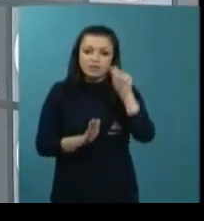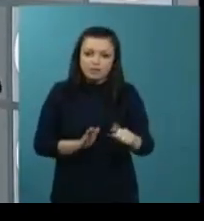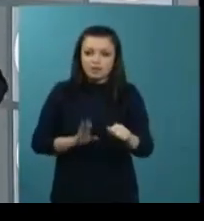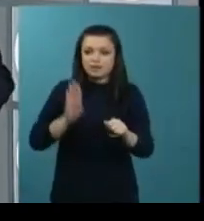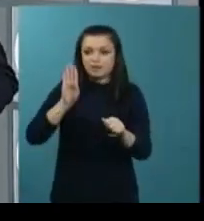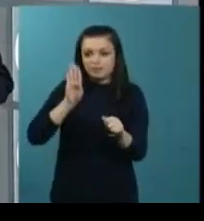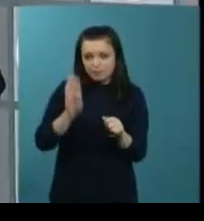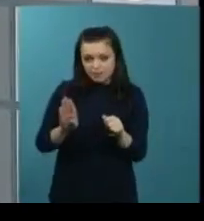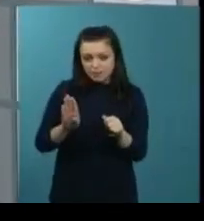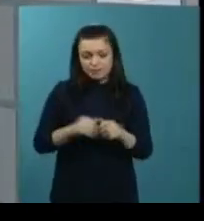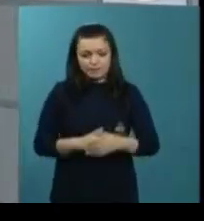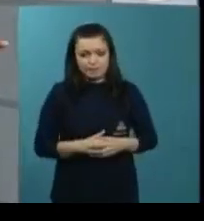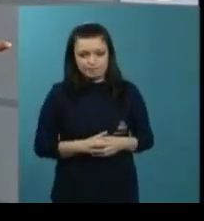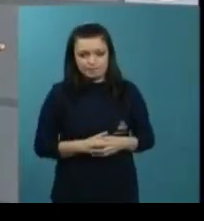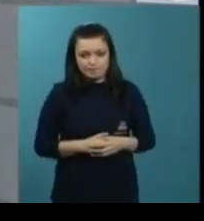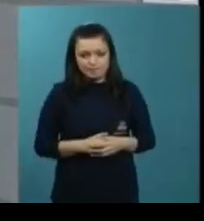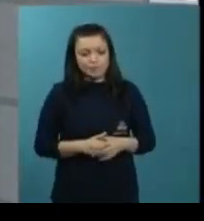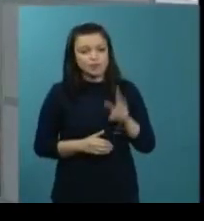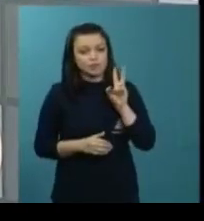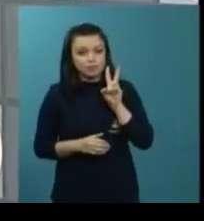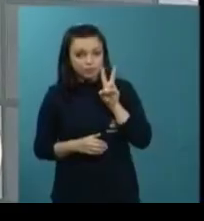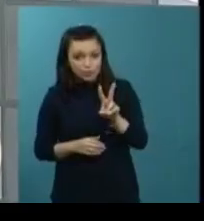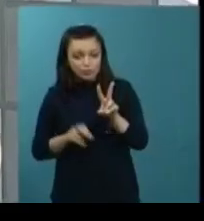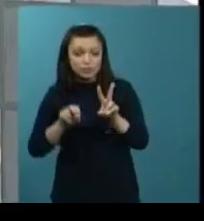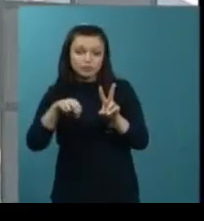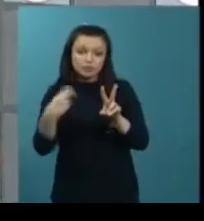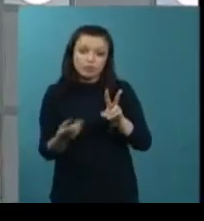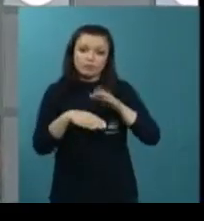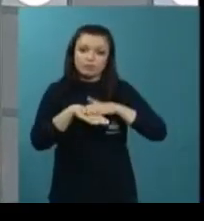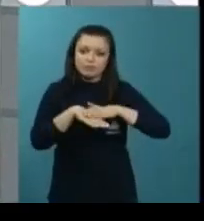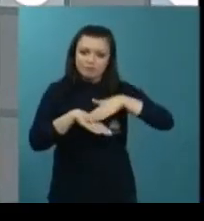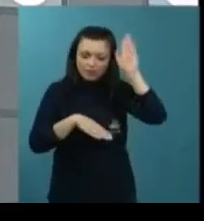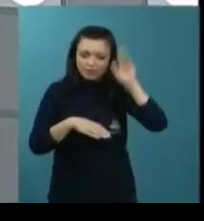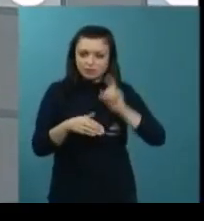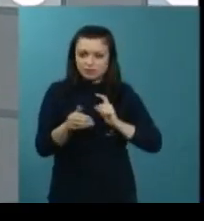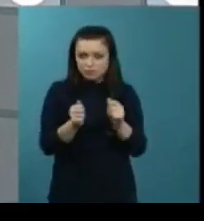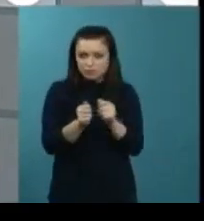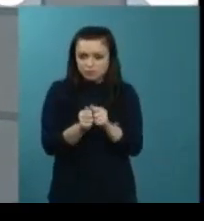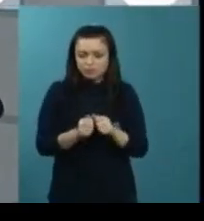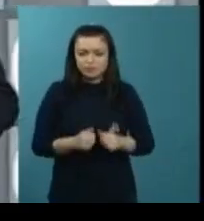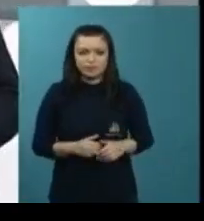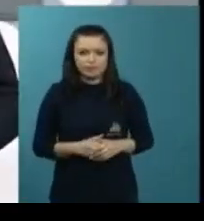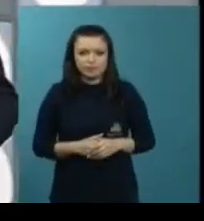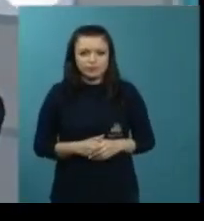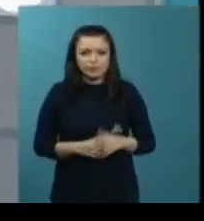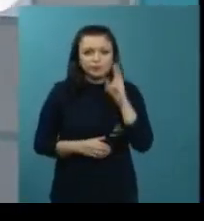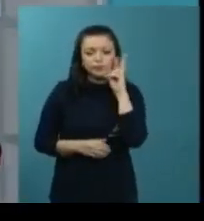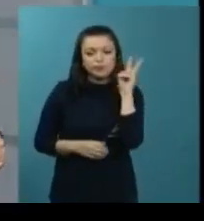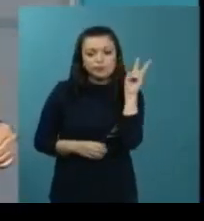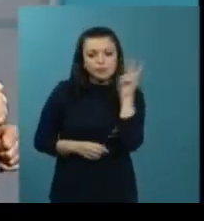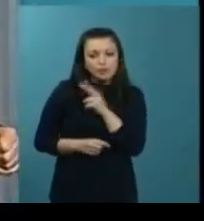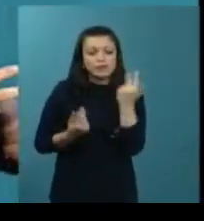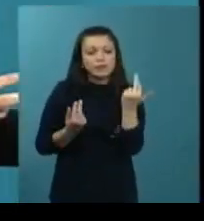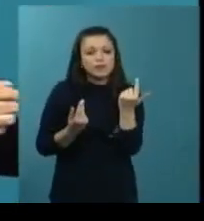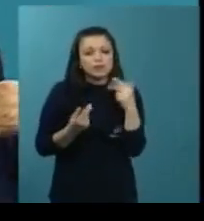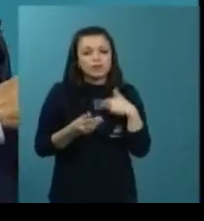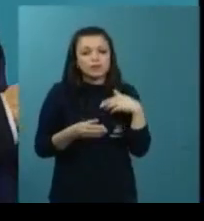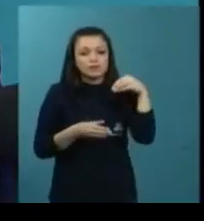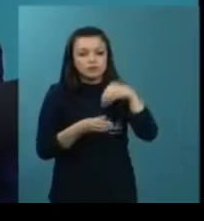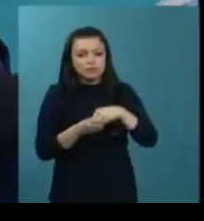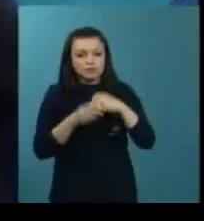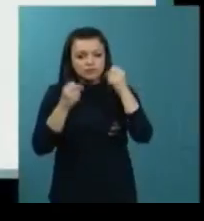aos dois conjuntos dados. Dois ou mais conjuntos dados. A parte comum,